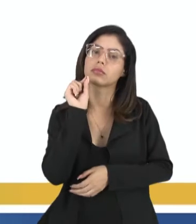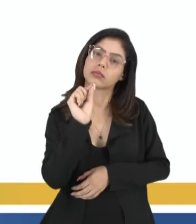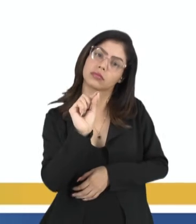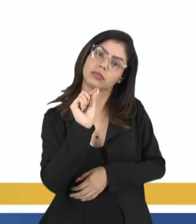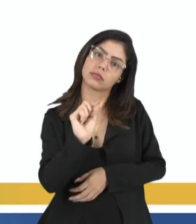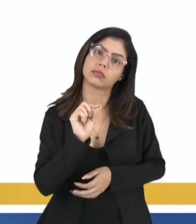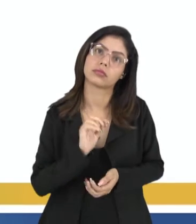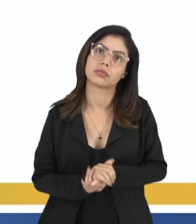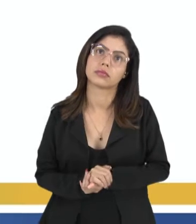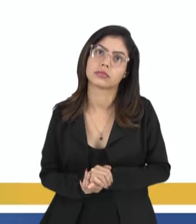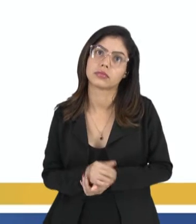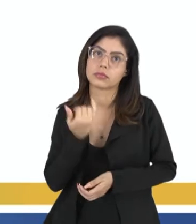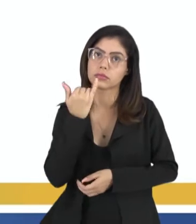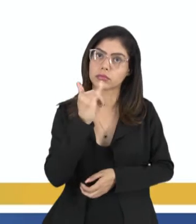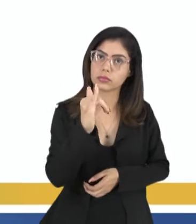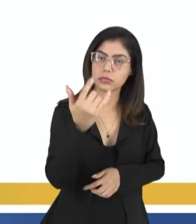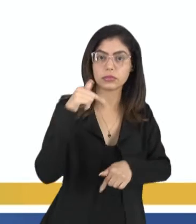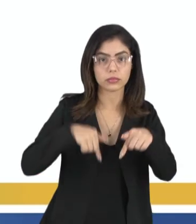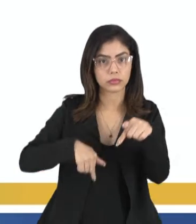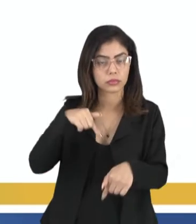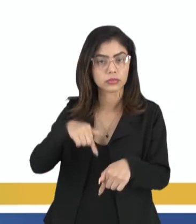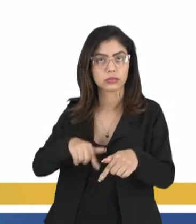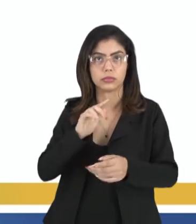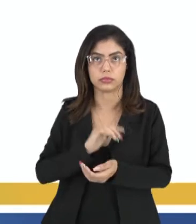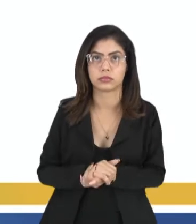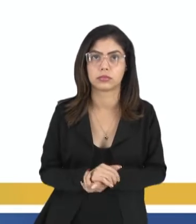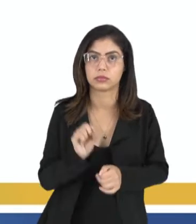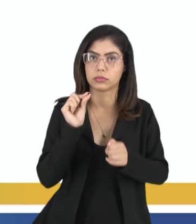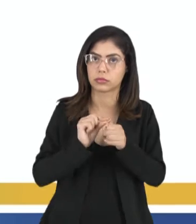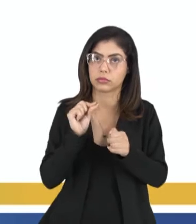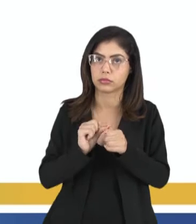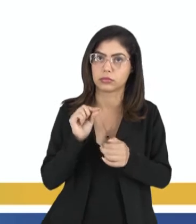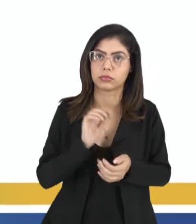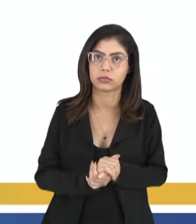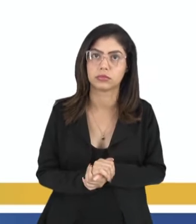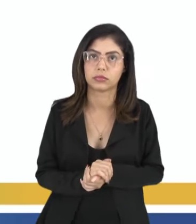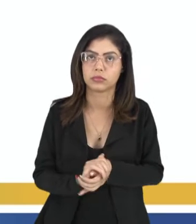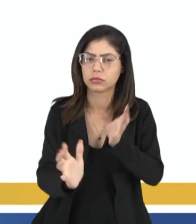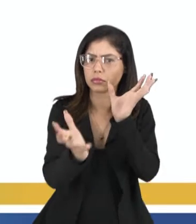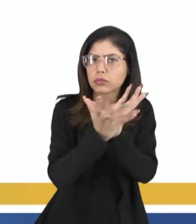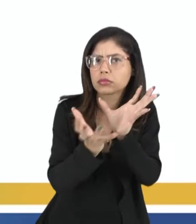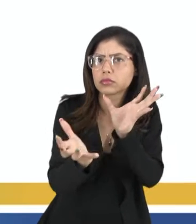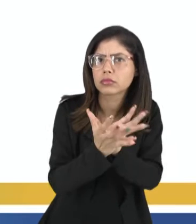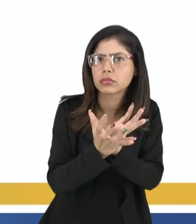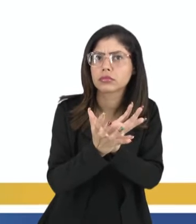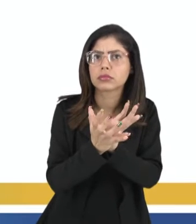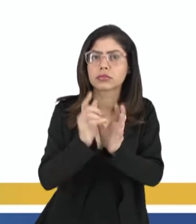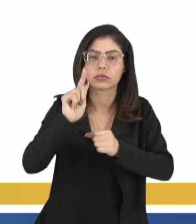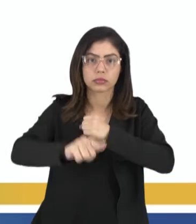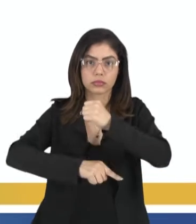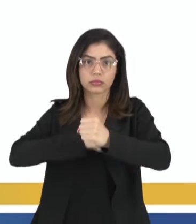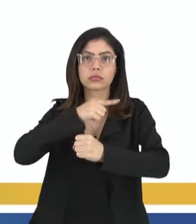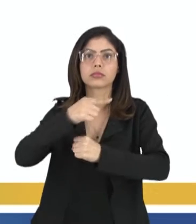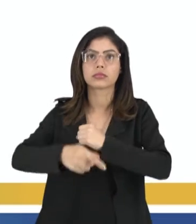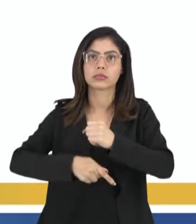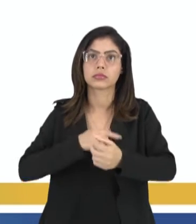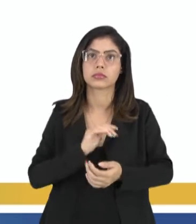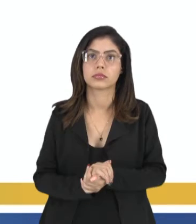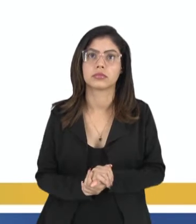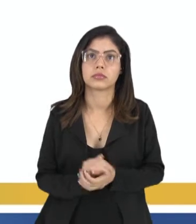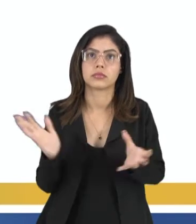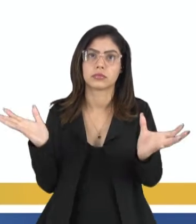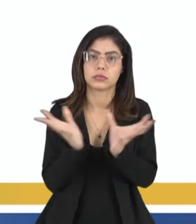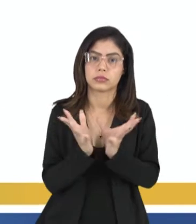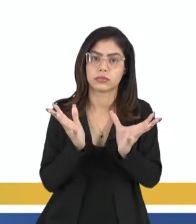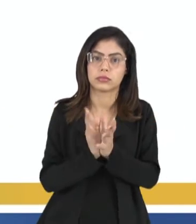os elementos químicos? Então, o elemento químico ele é formado por um conjunto de átomos ou um aglomerado